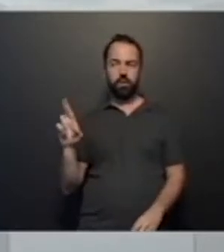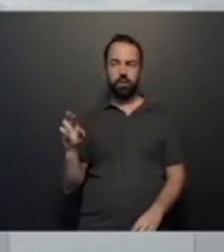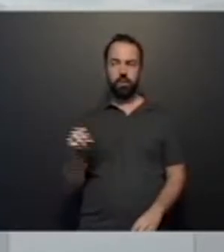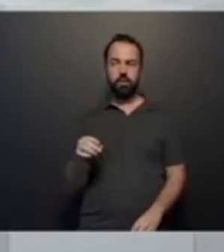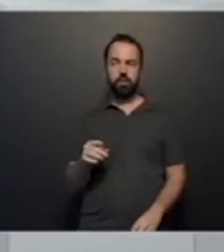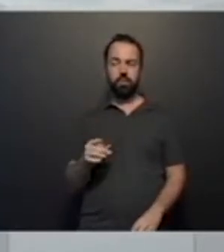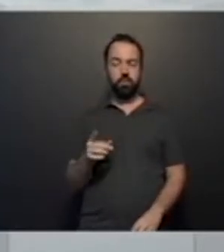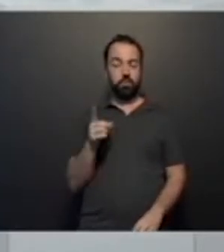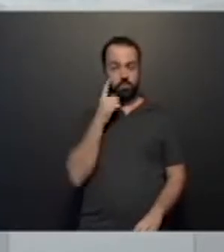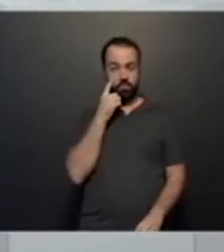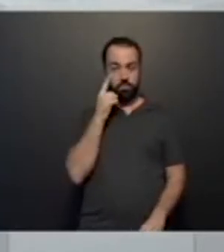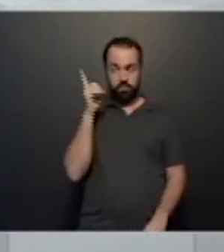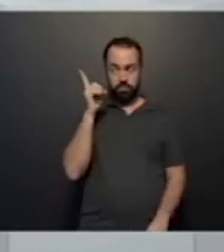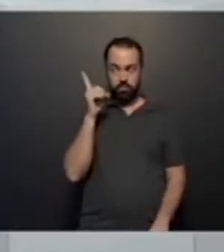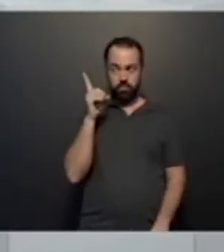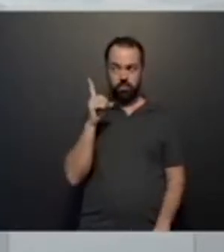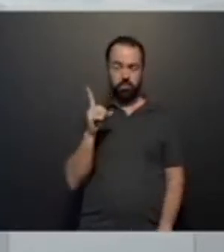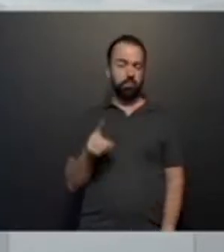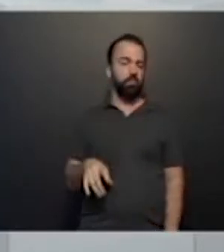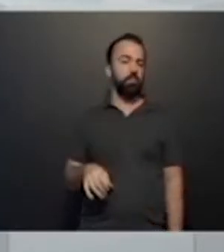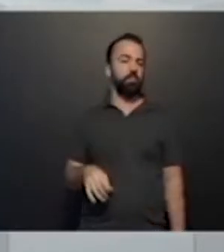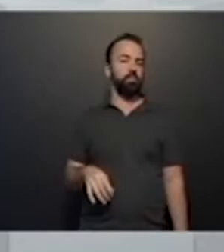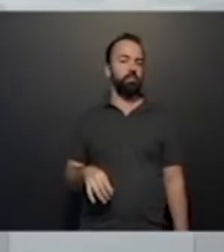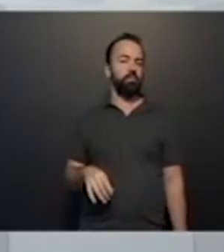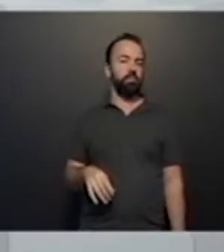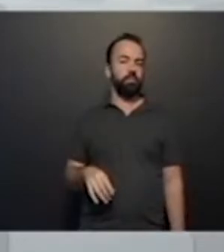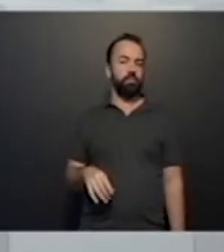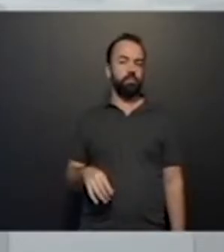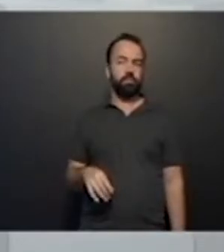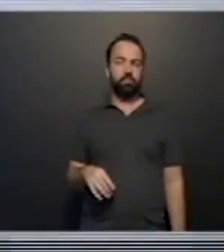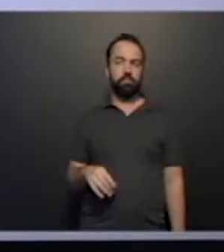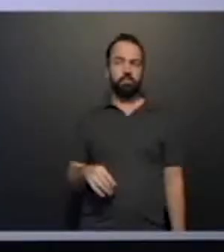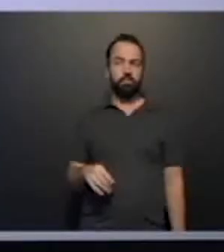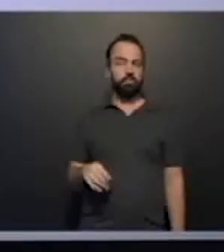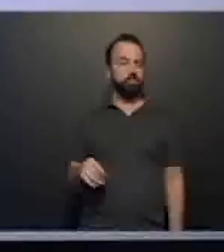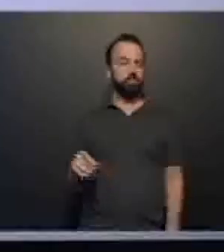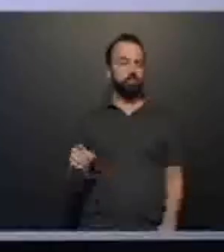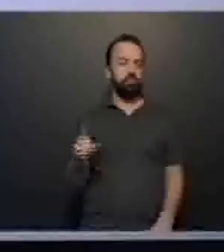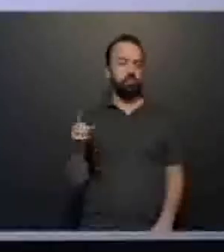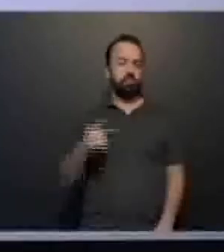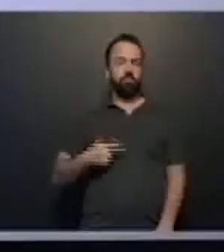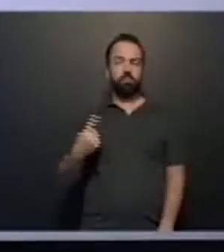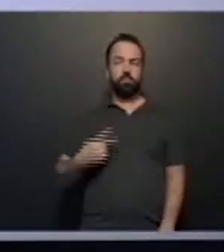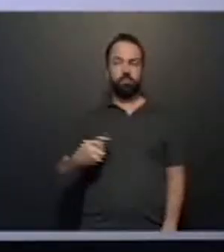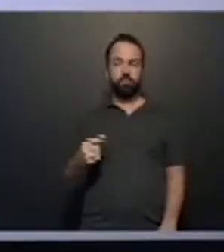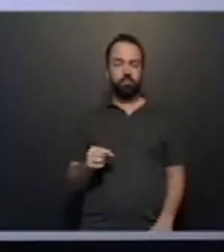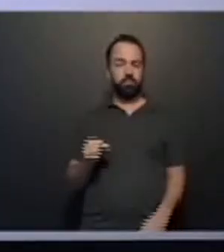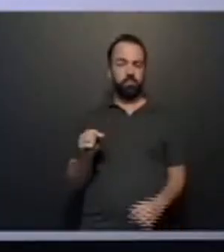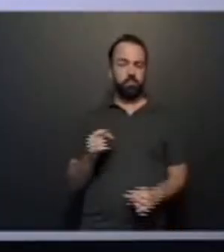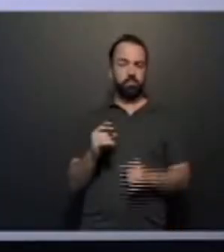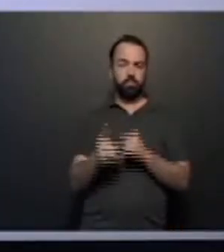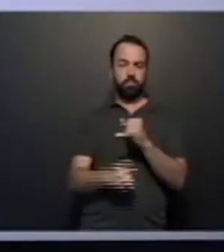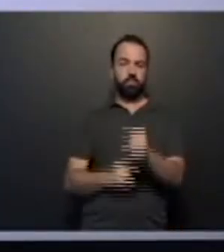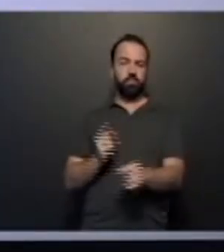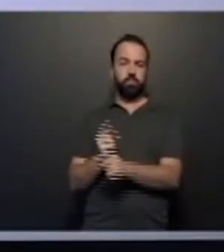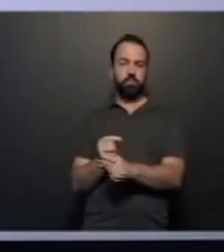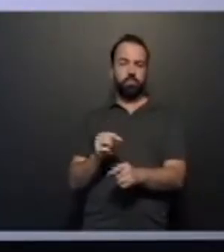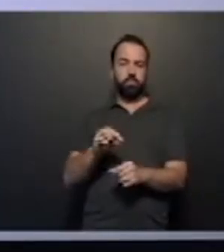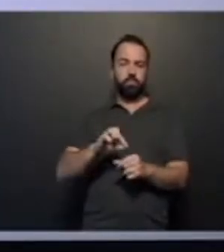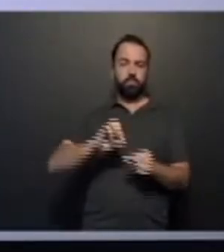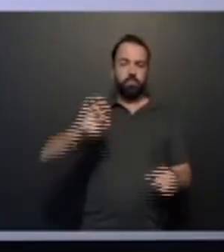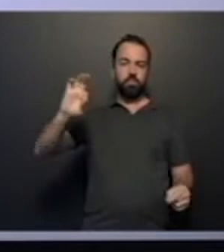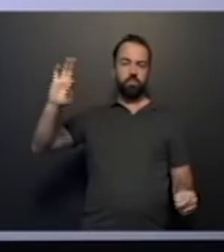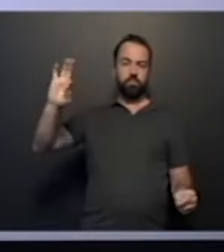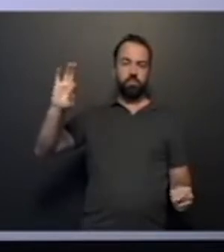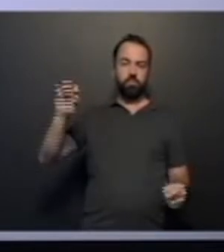essa é a necessidade surgiu para encontrar o valor da diagonal de um quadrado de